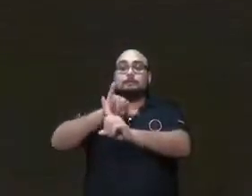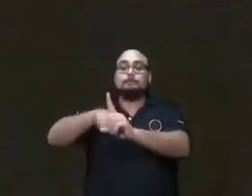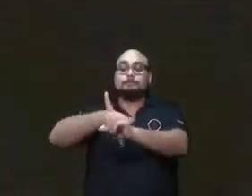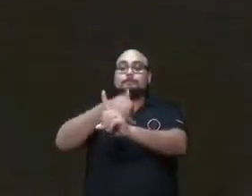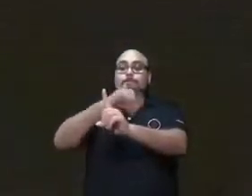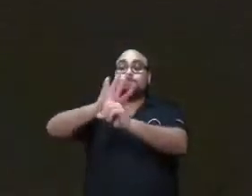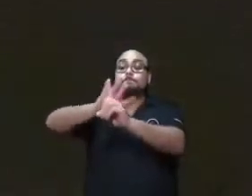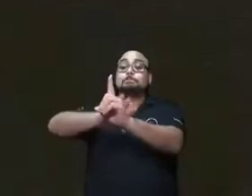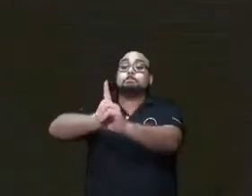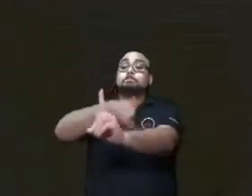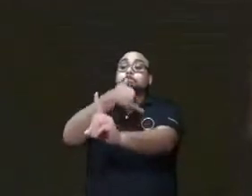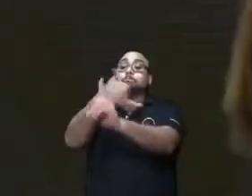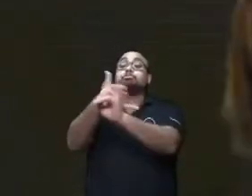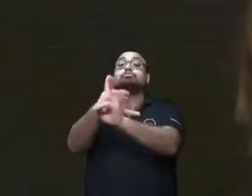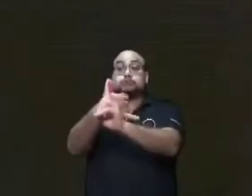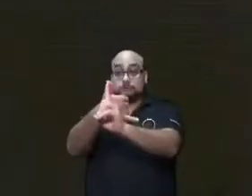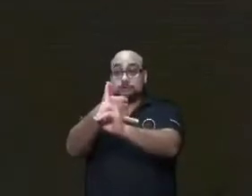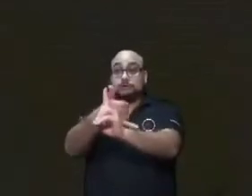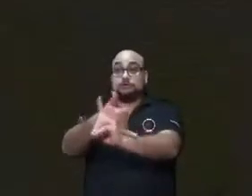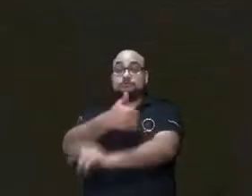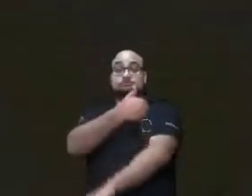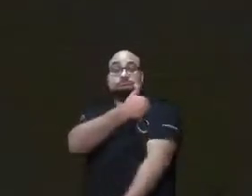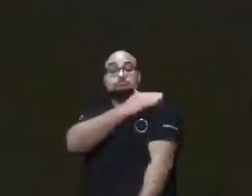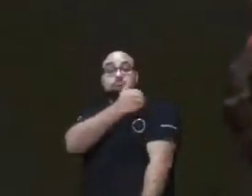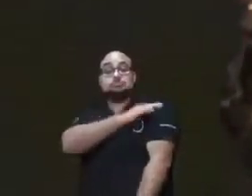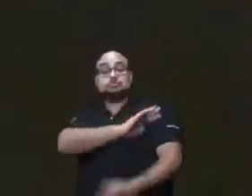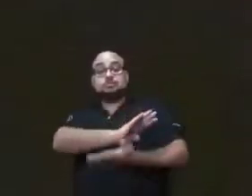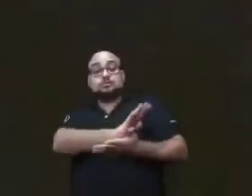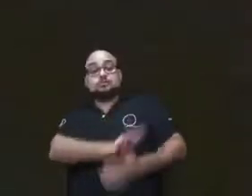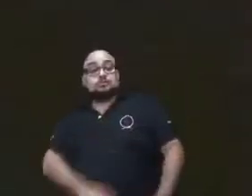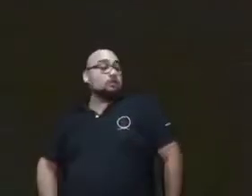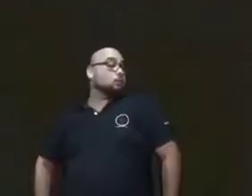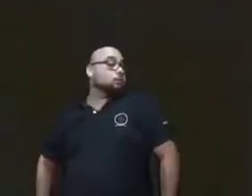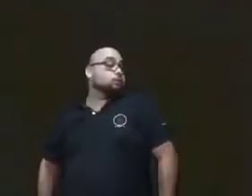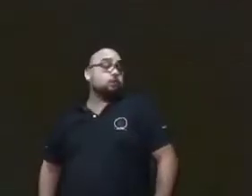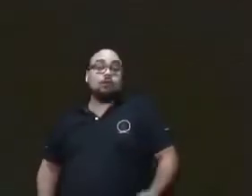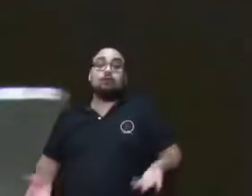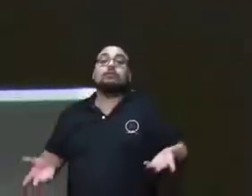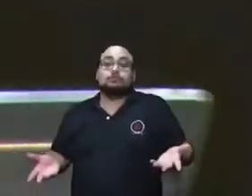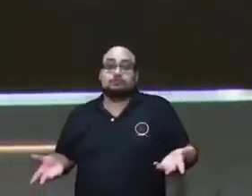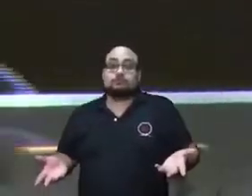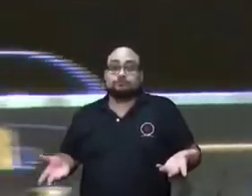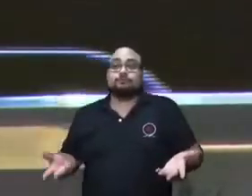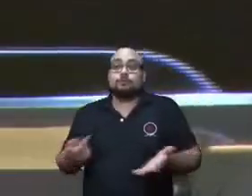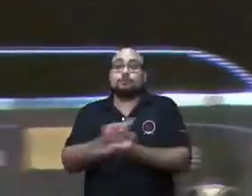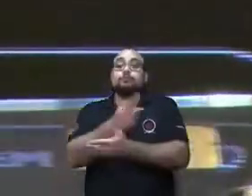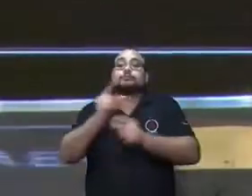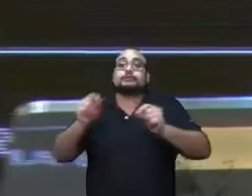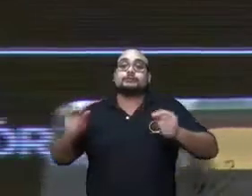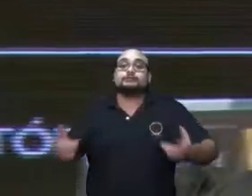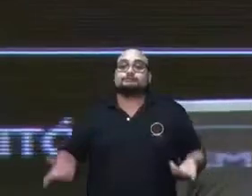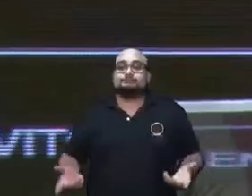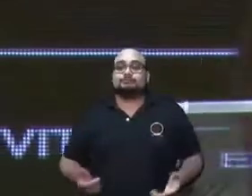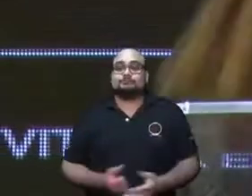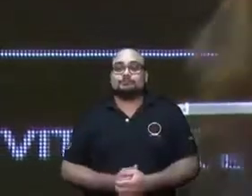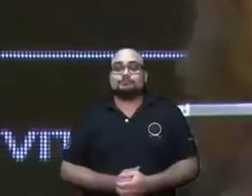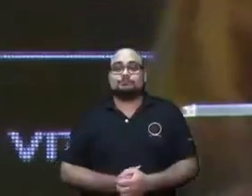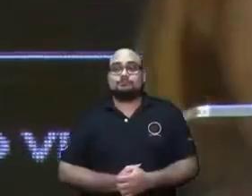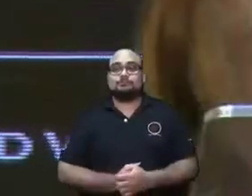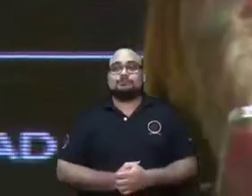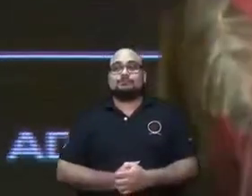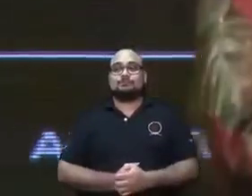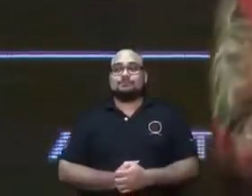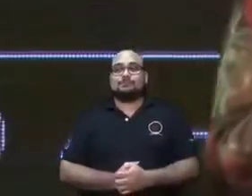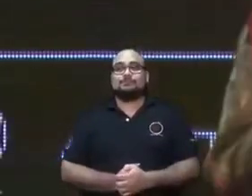de preconceito. Você já chamou isso de discriminação. Você já até chamou isso